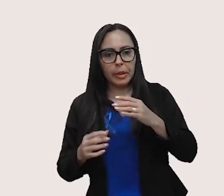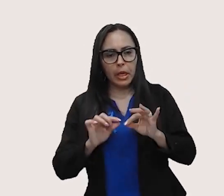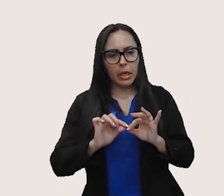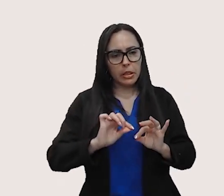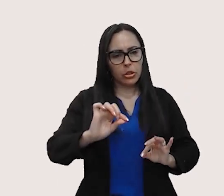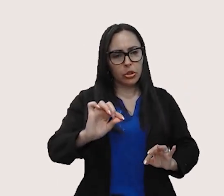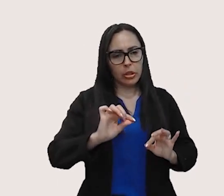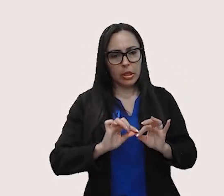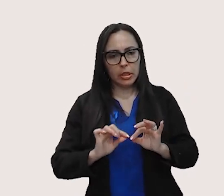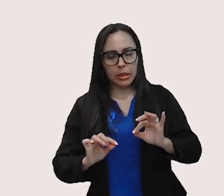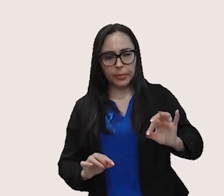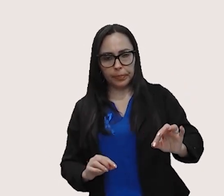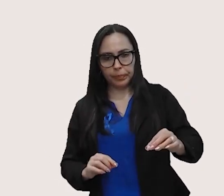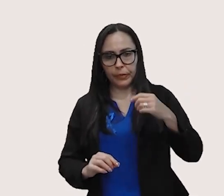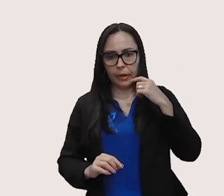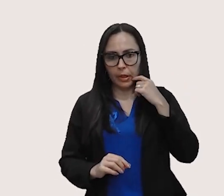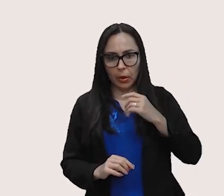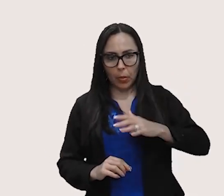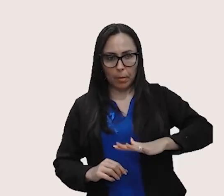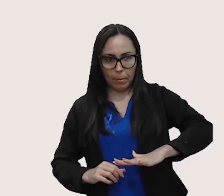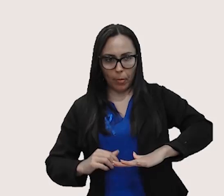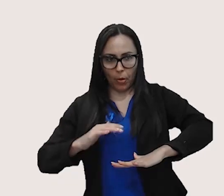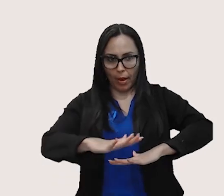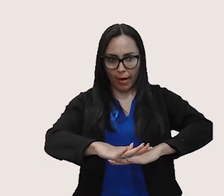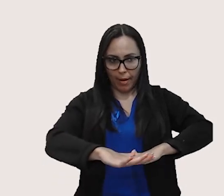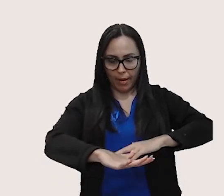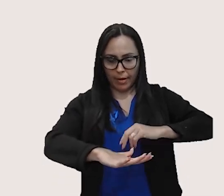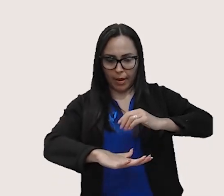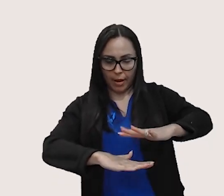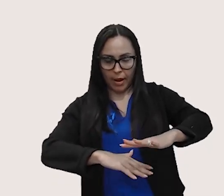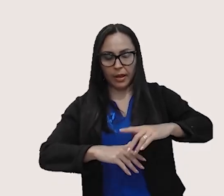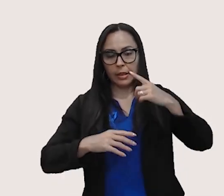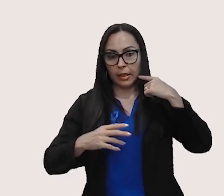em polegadas, cada ser humano tem